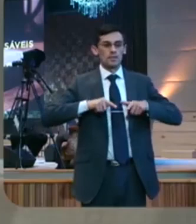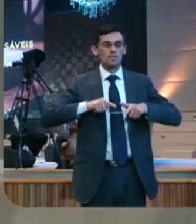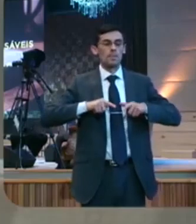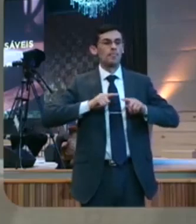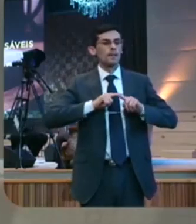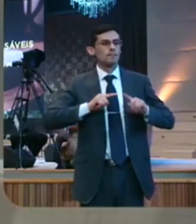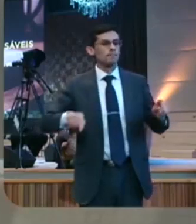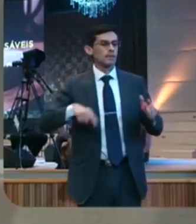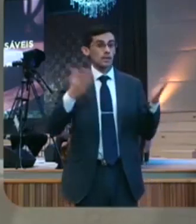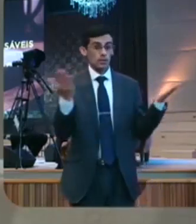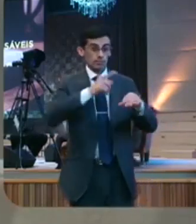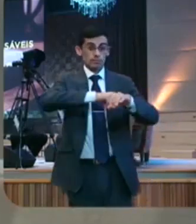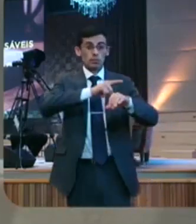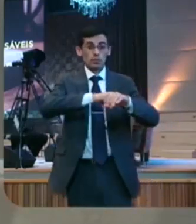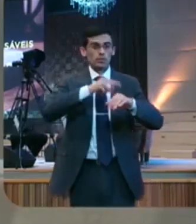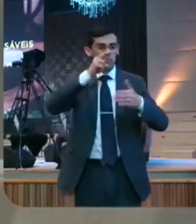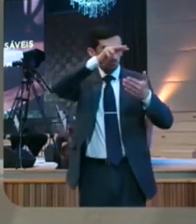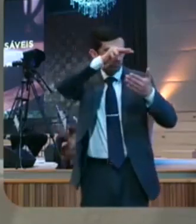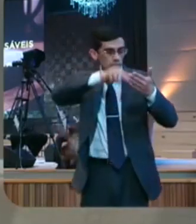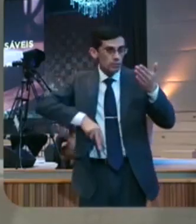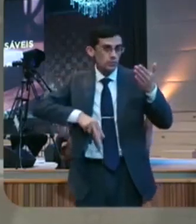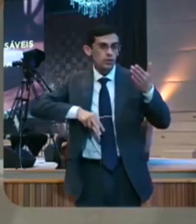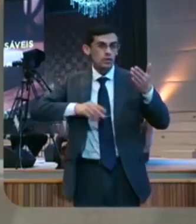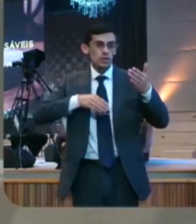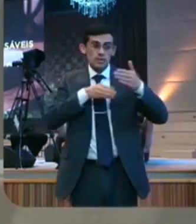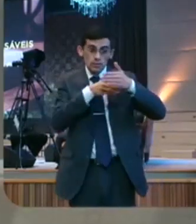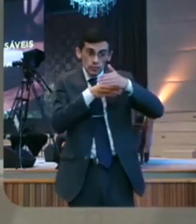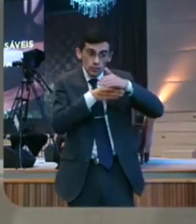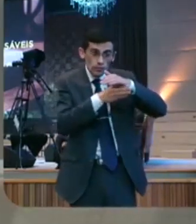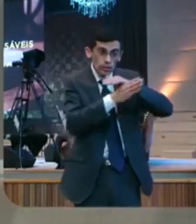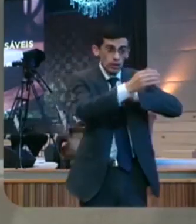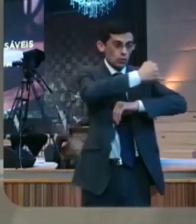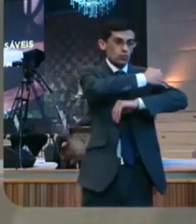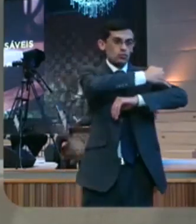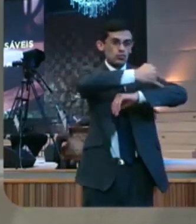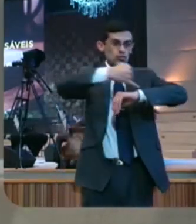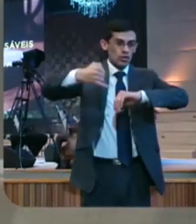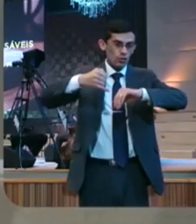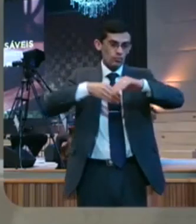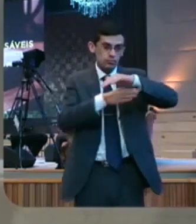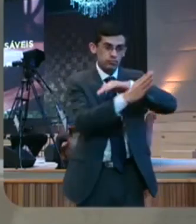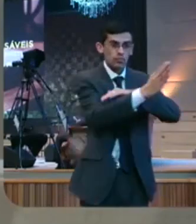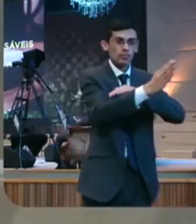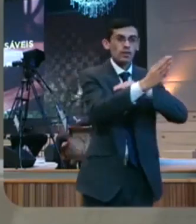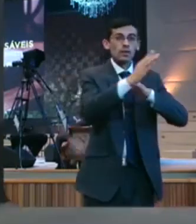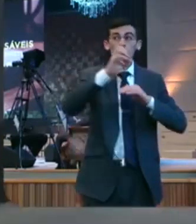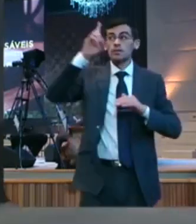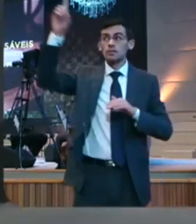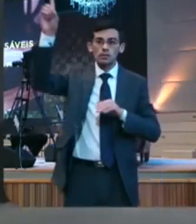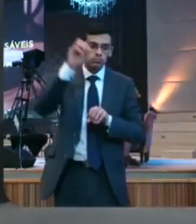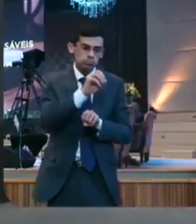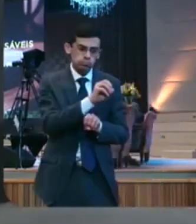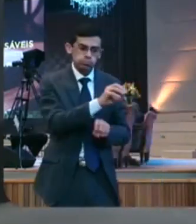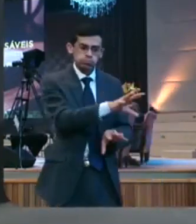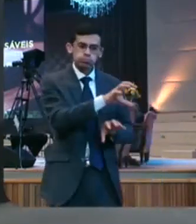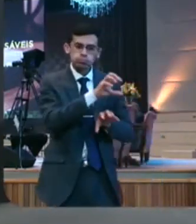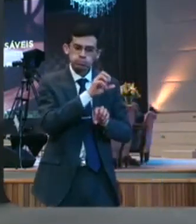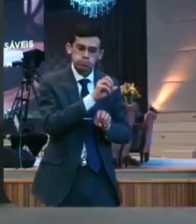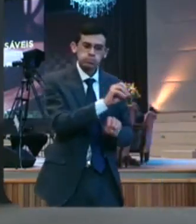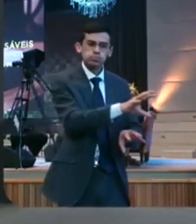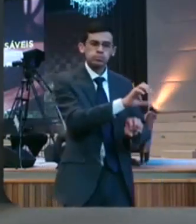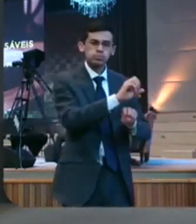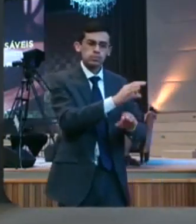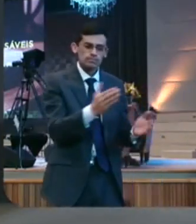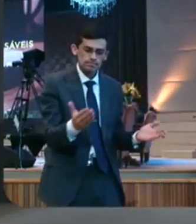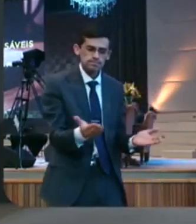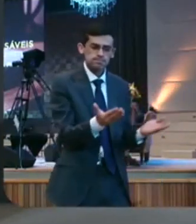aqui nesse momento dramático de atravessar o Rio Jordão, e Deus vai ensinar a esse povo, através de uma